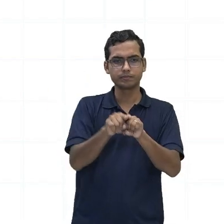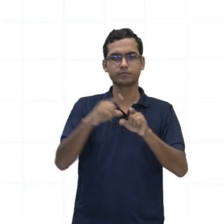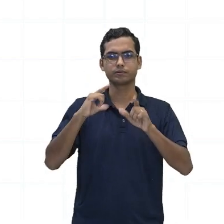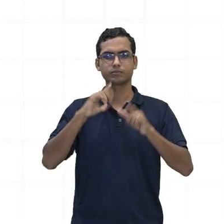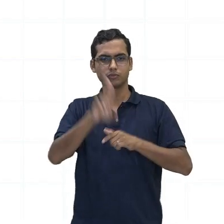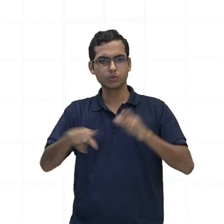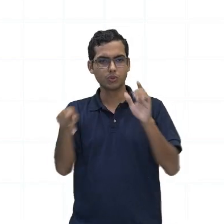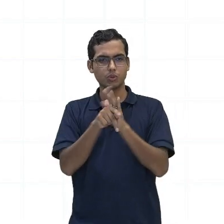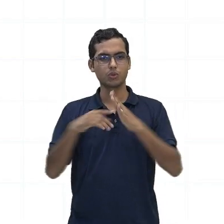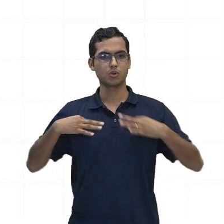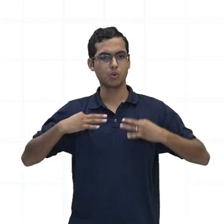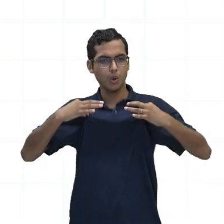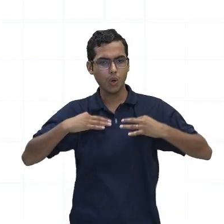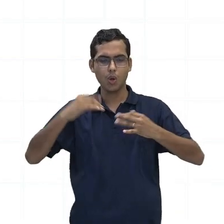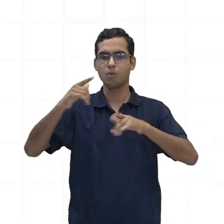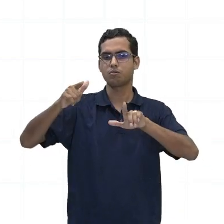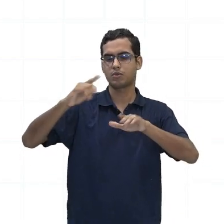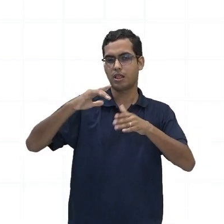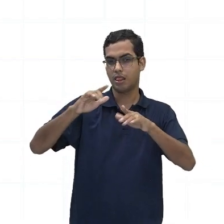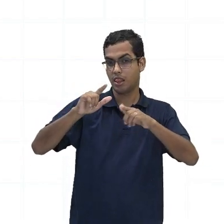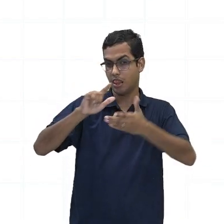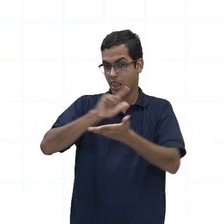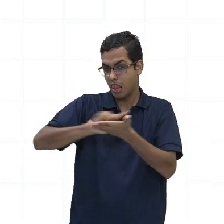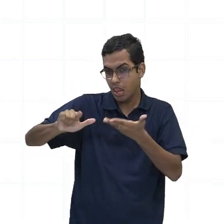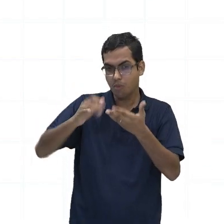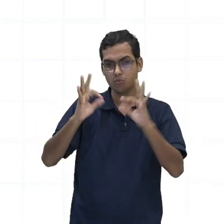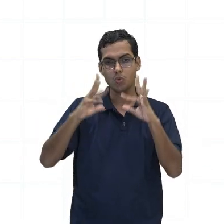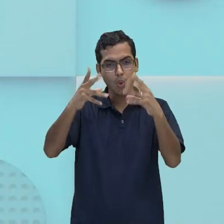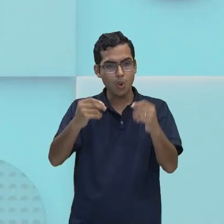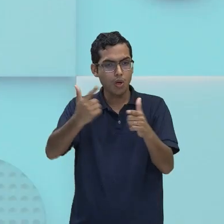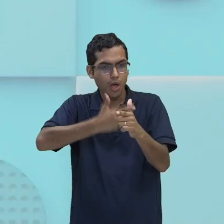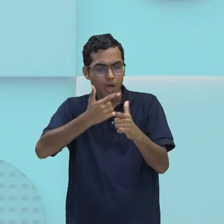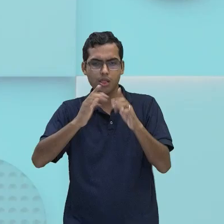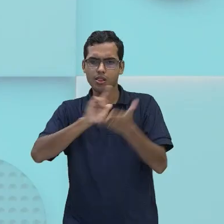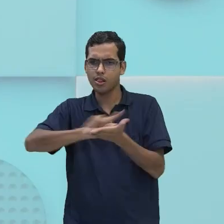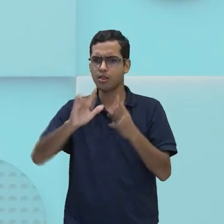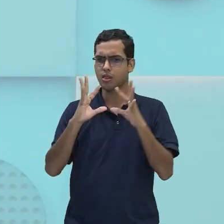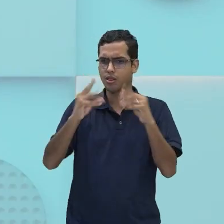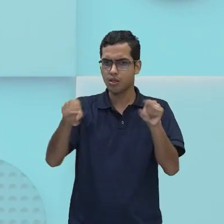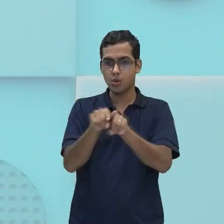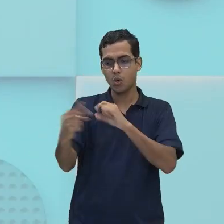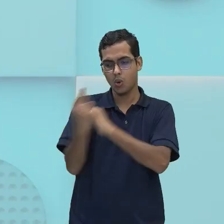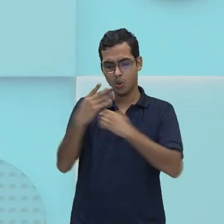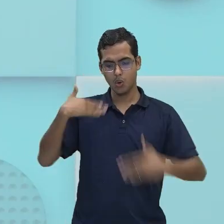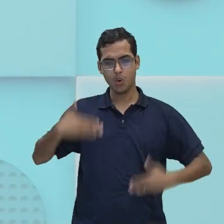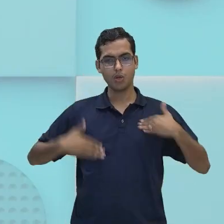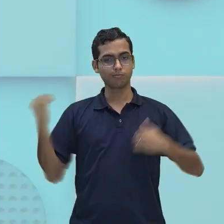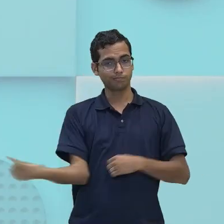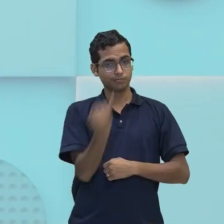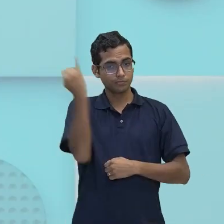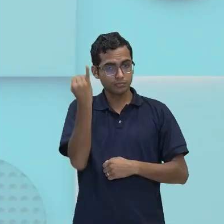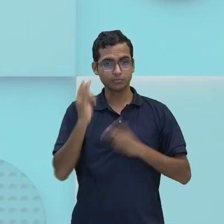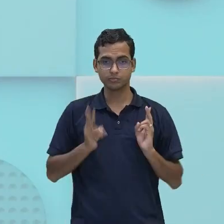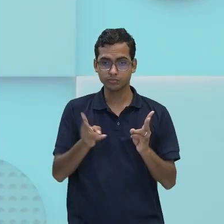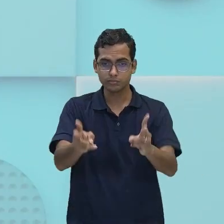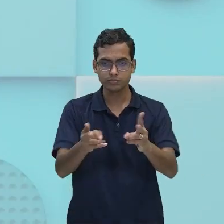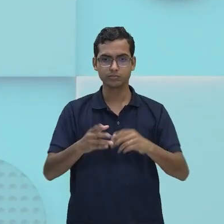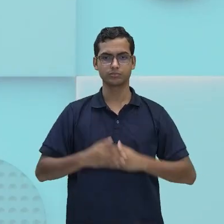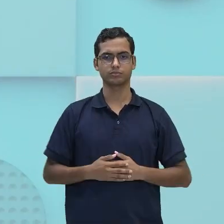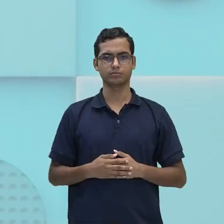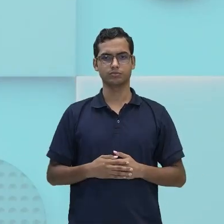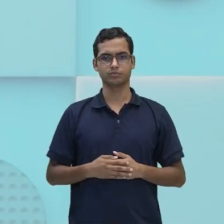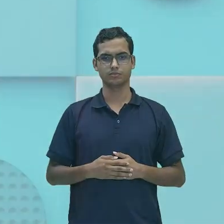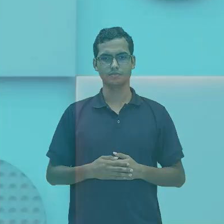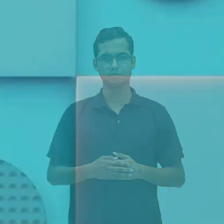e calçados limpos, são alguns dos cuidados que a gente tem que ter com o nosso corpo, né, com a parte física, que é